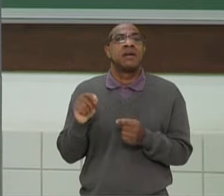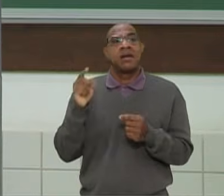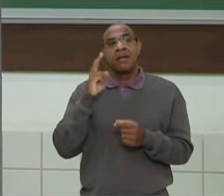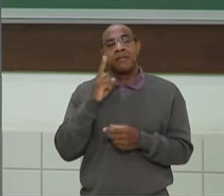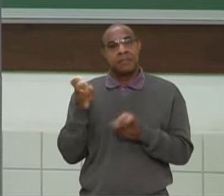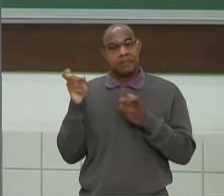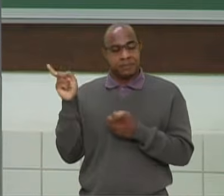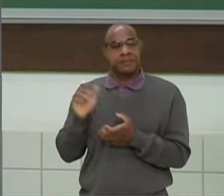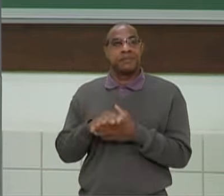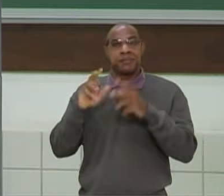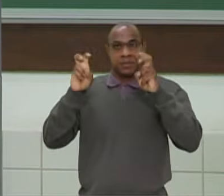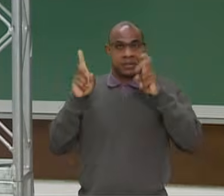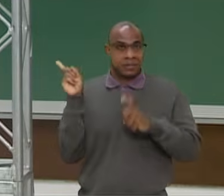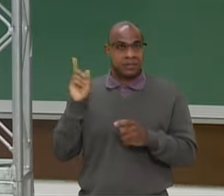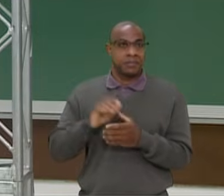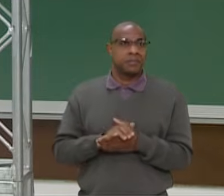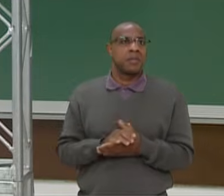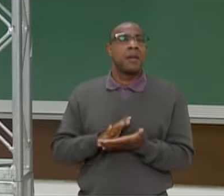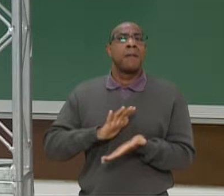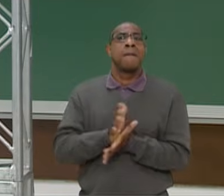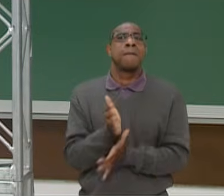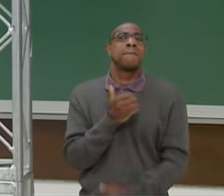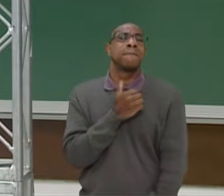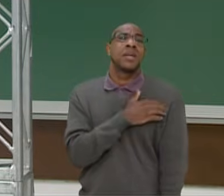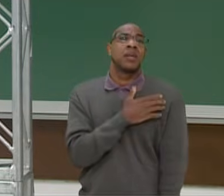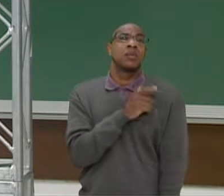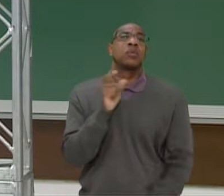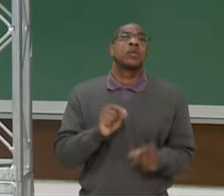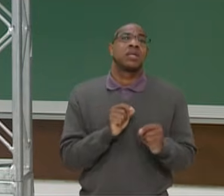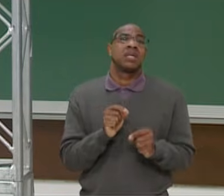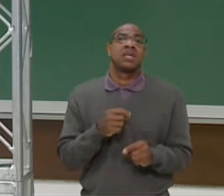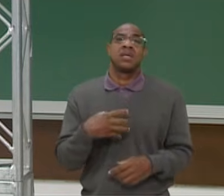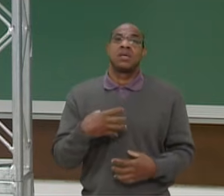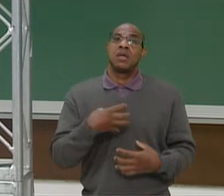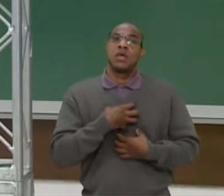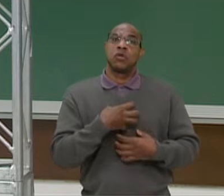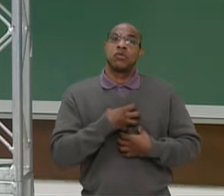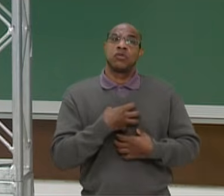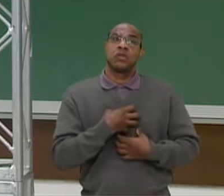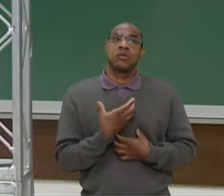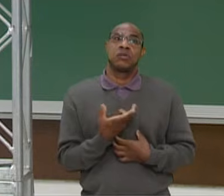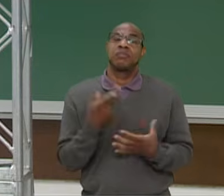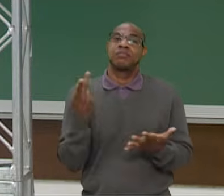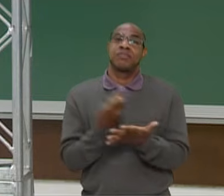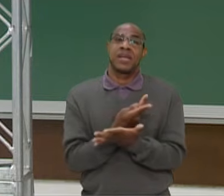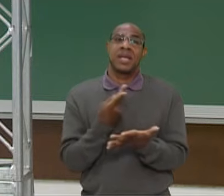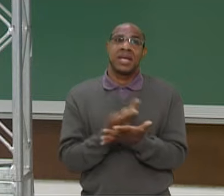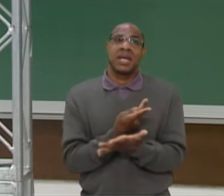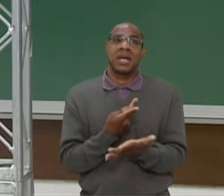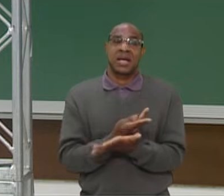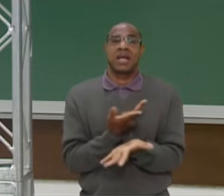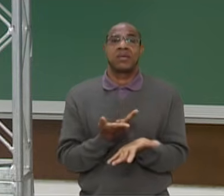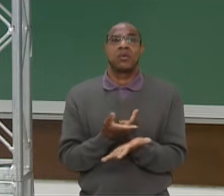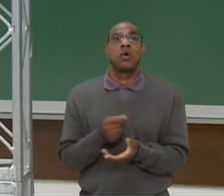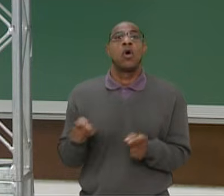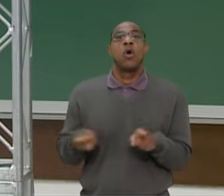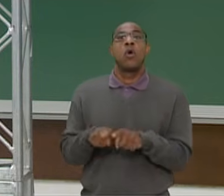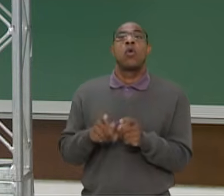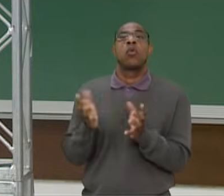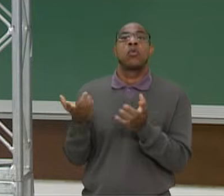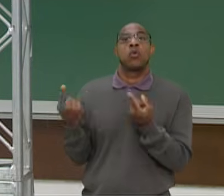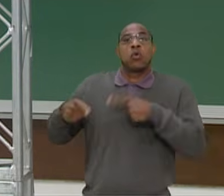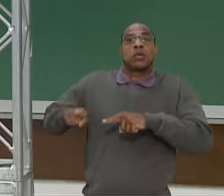Então vamos lá. Preconceito são atitudes negativas e desfavoráveis contra uma pessoa ou